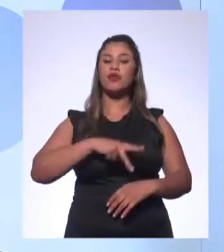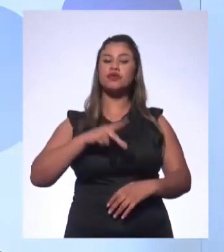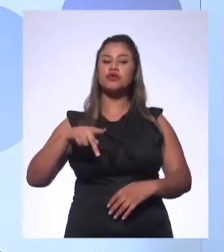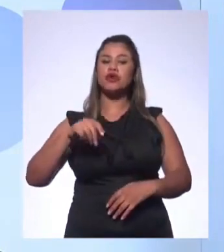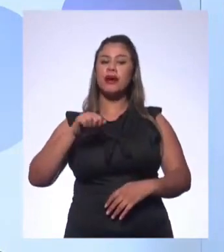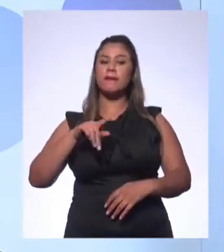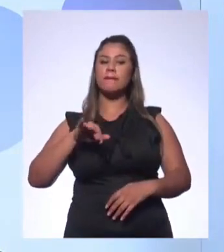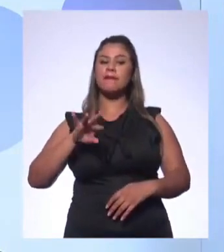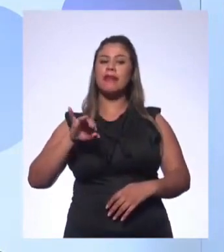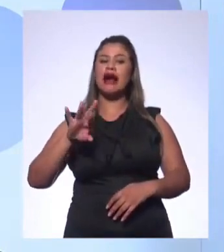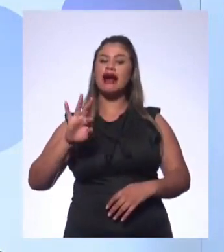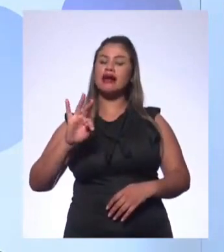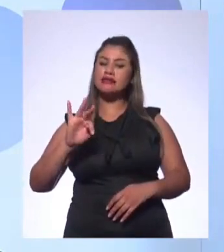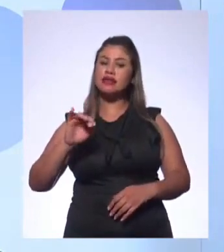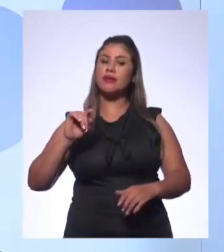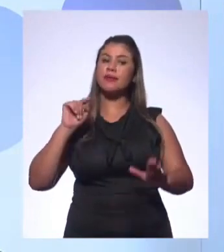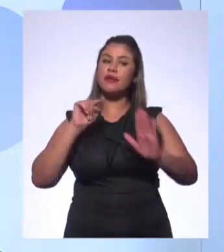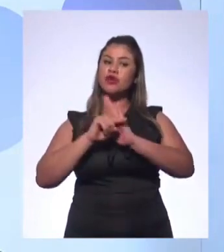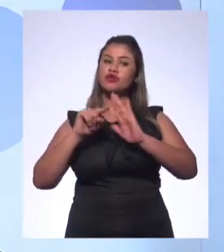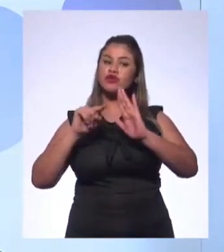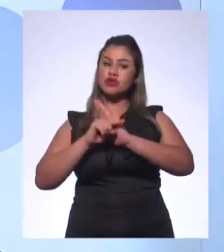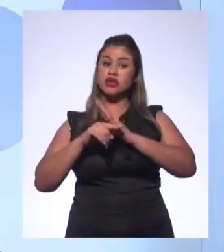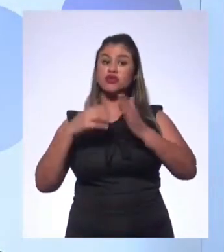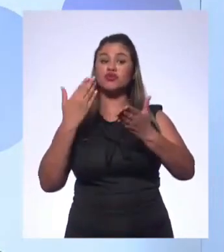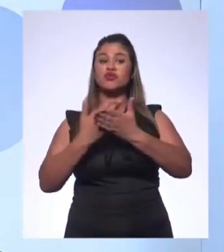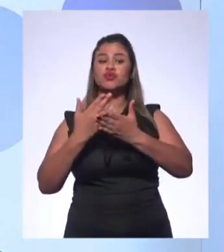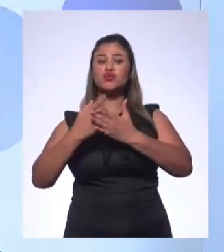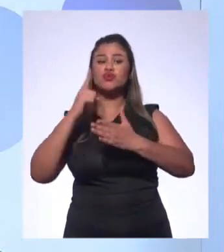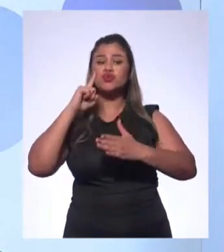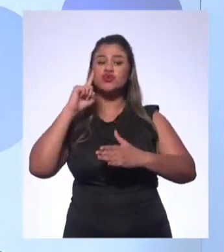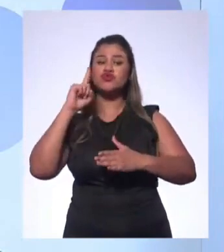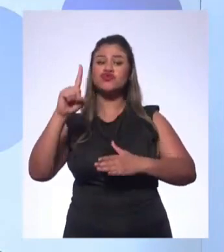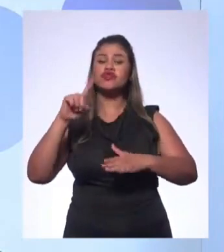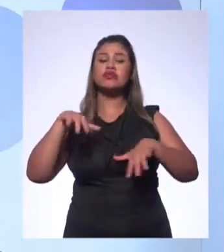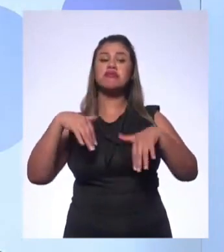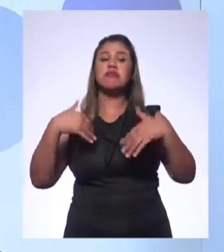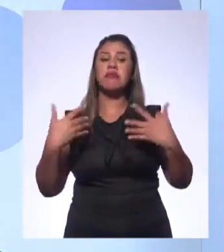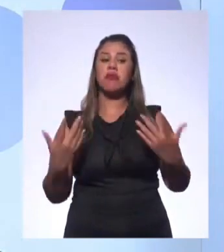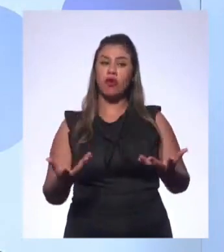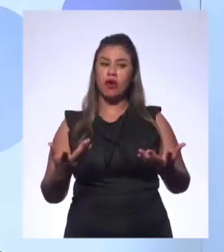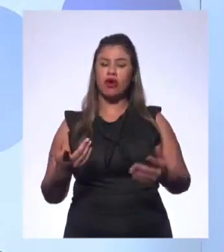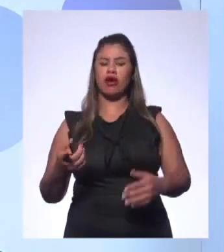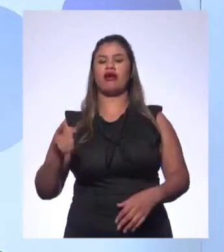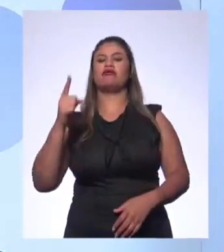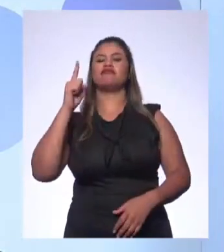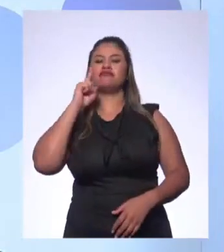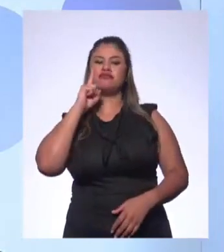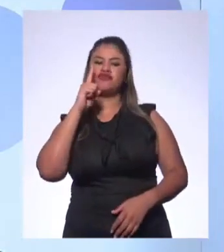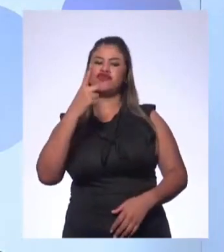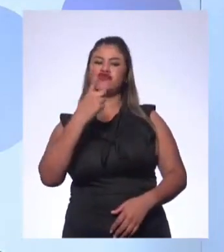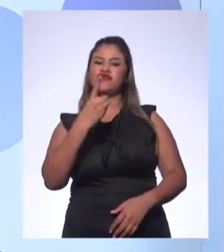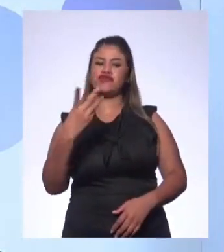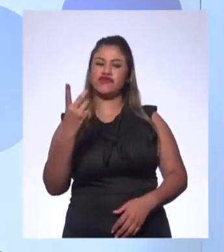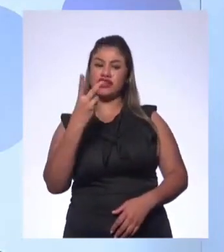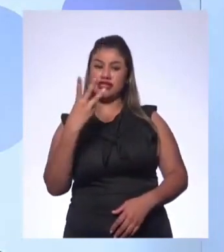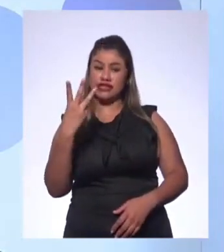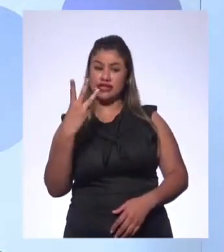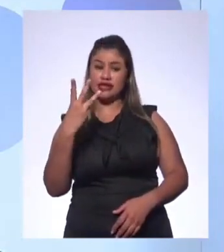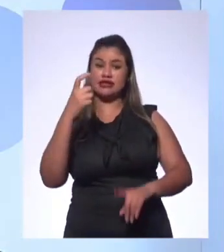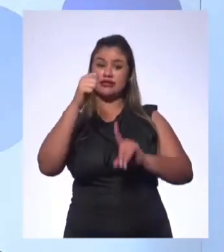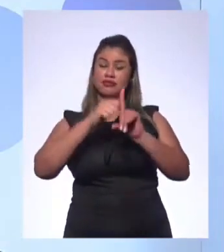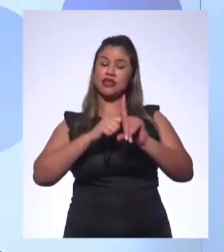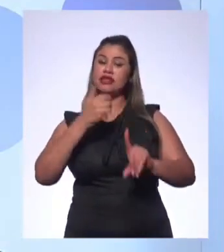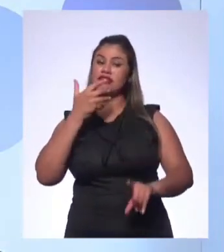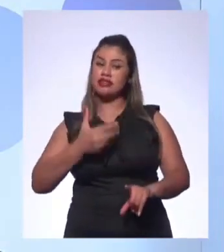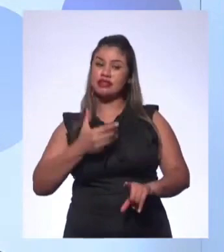Luiza, ela está perguntando até quando teremos aulas aqui no CMSP. Até dia 23 de dezembro, que cai